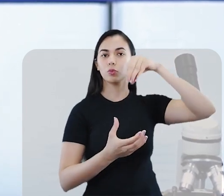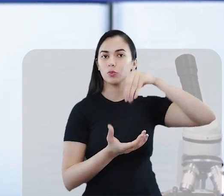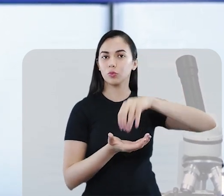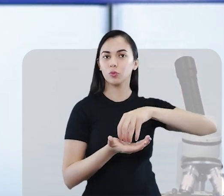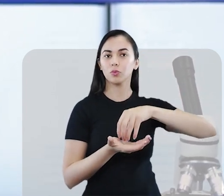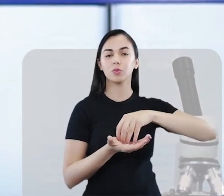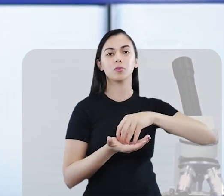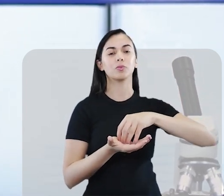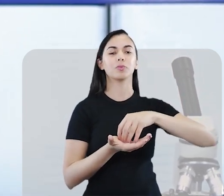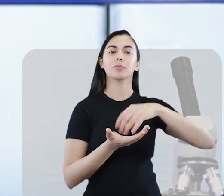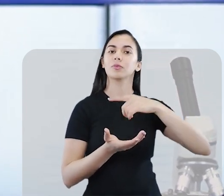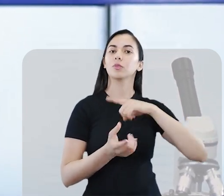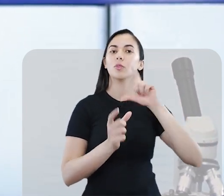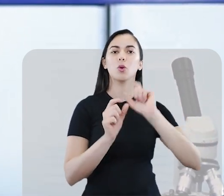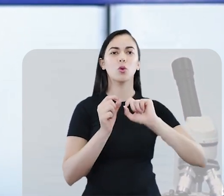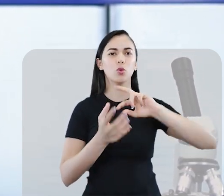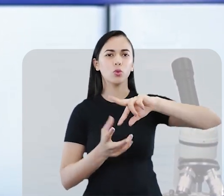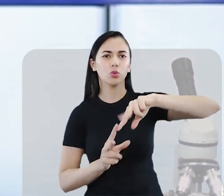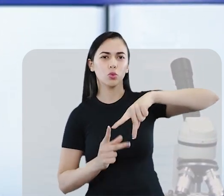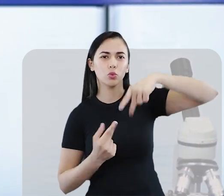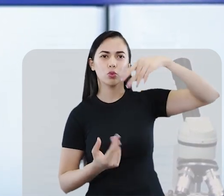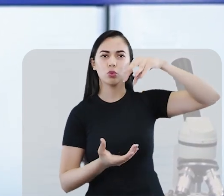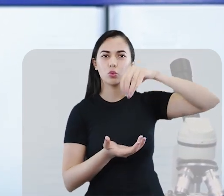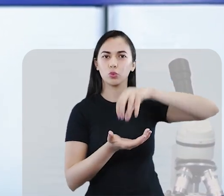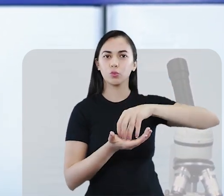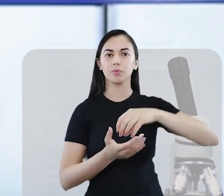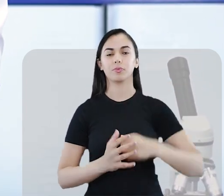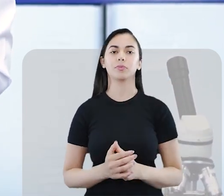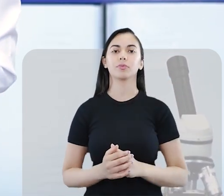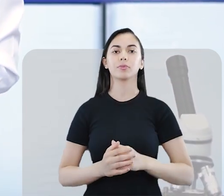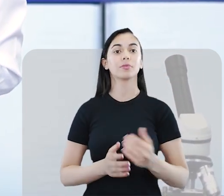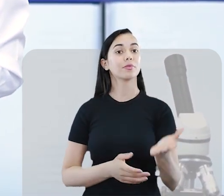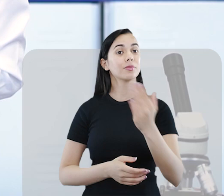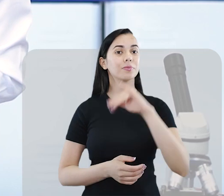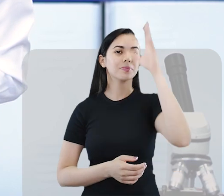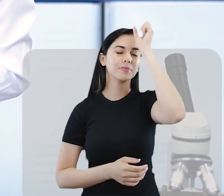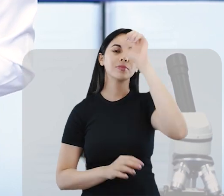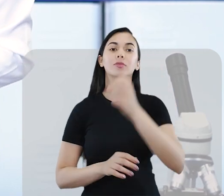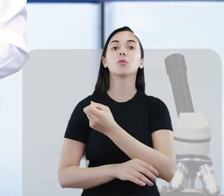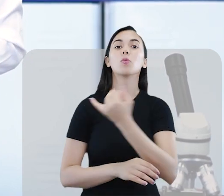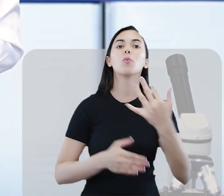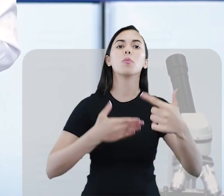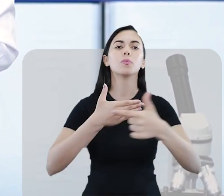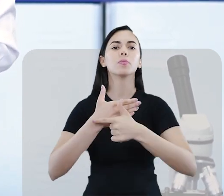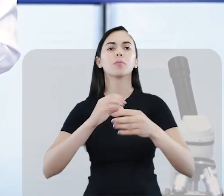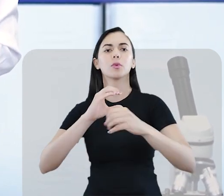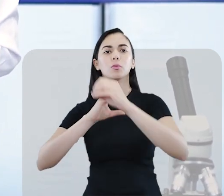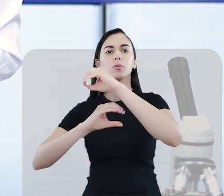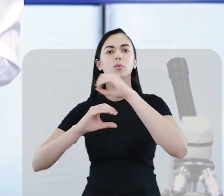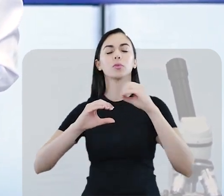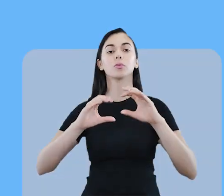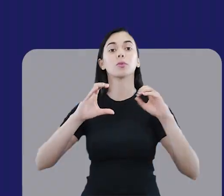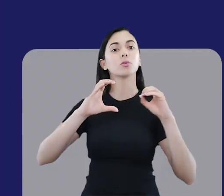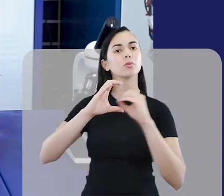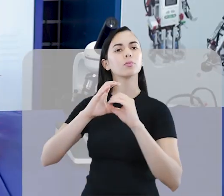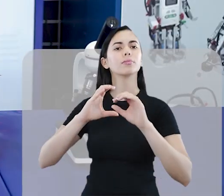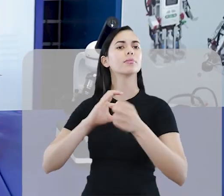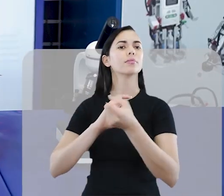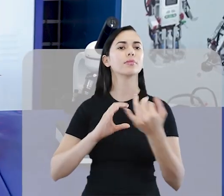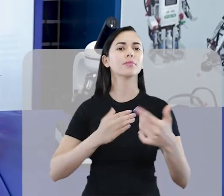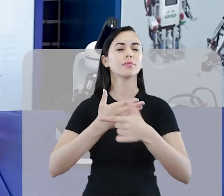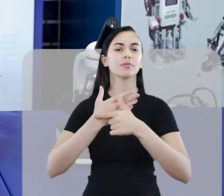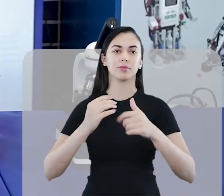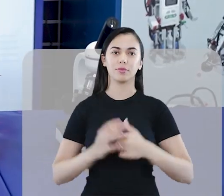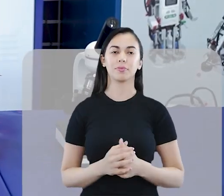como um emaranhado de cromossomos. Vamos entender quais são as funções das organelas das nossas células. Aqui nós temos